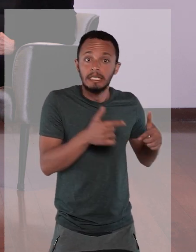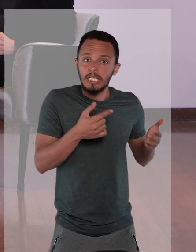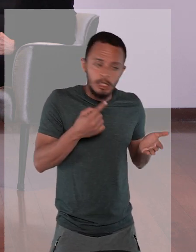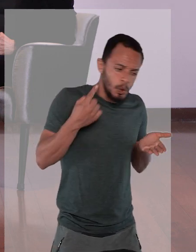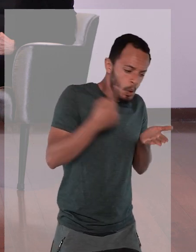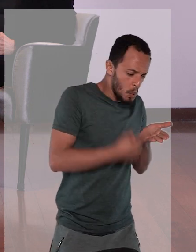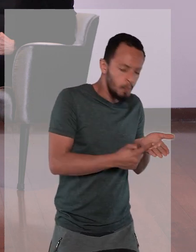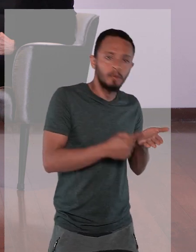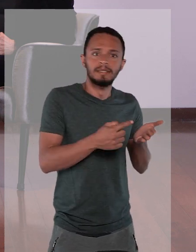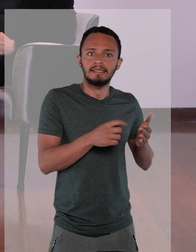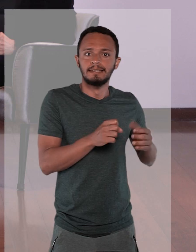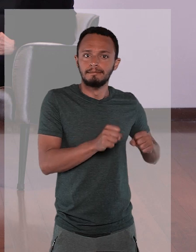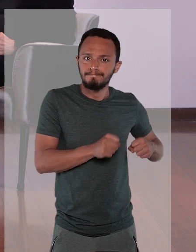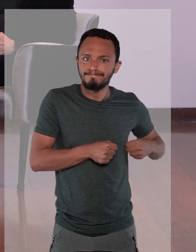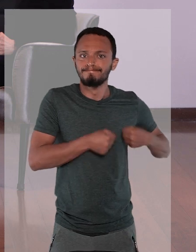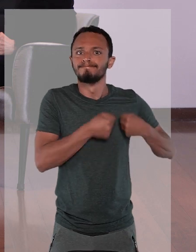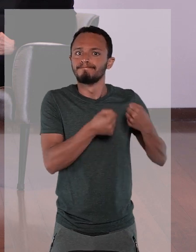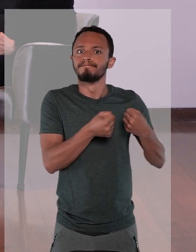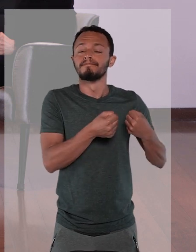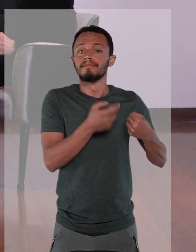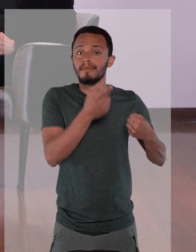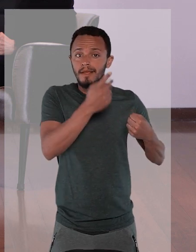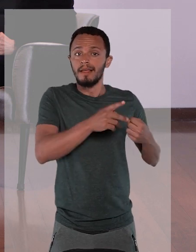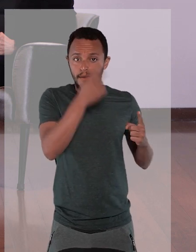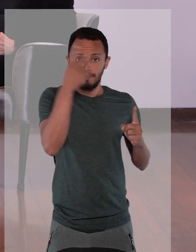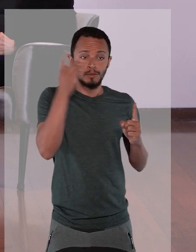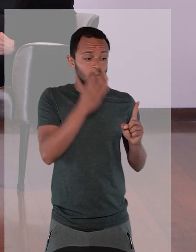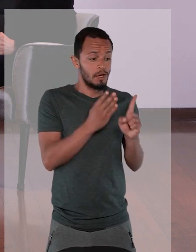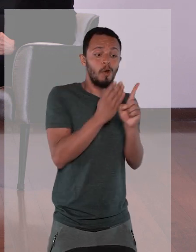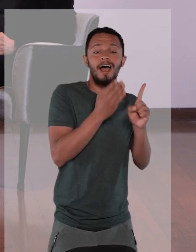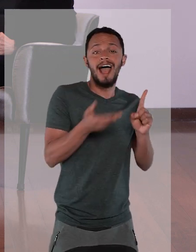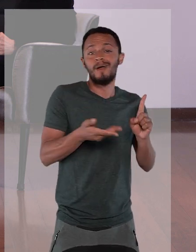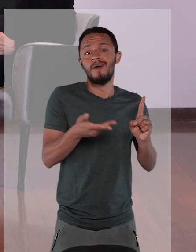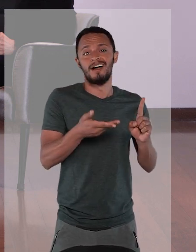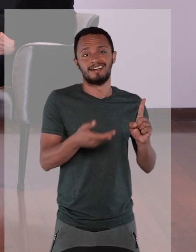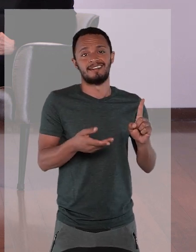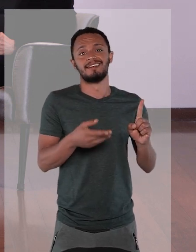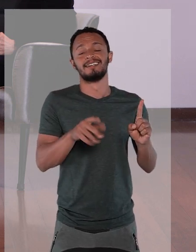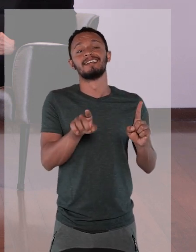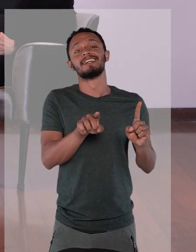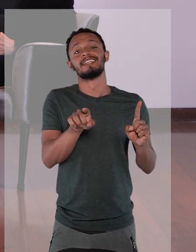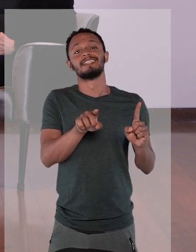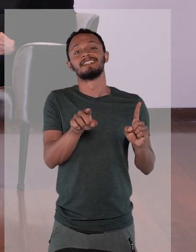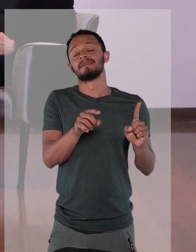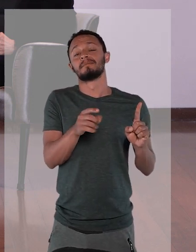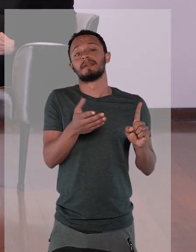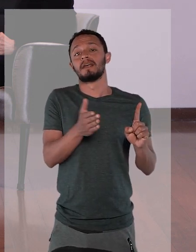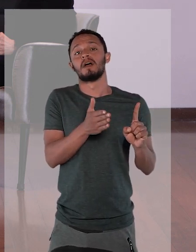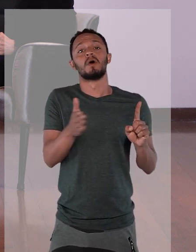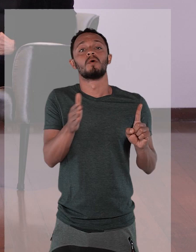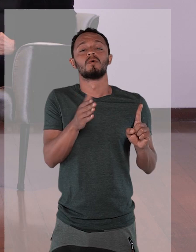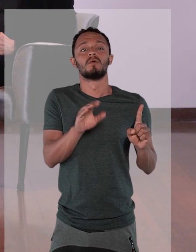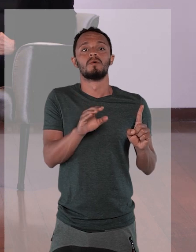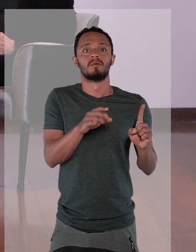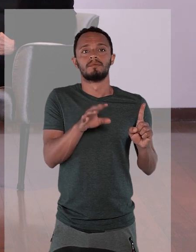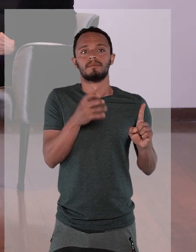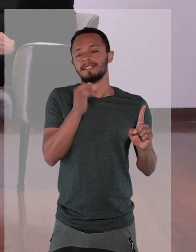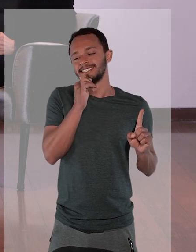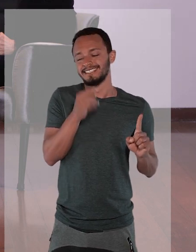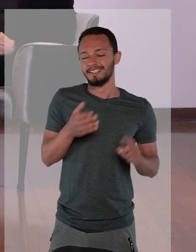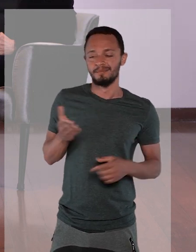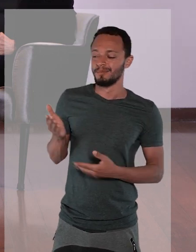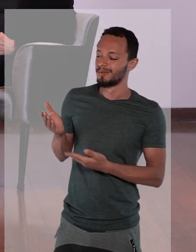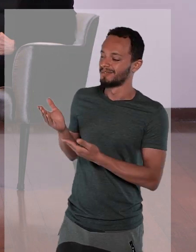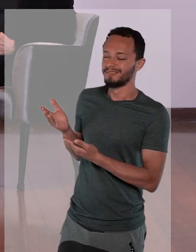né? Então, assim, e deu oportunidade de conhecer colegas que a gente só conhecia de nome, como o Carlos, né? Que está aqui ao meu